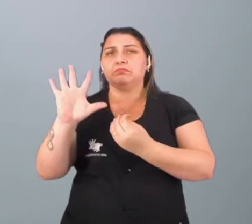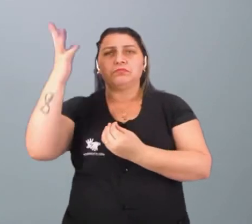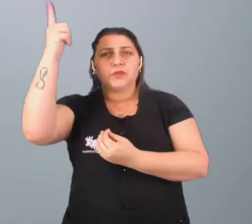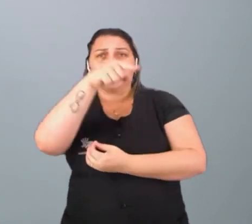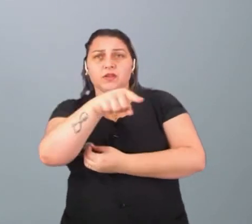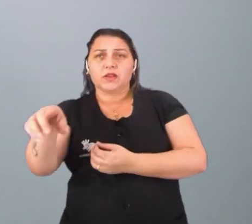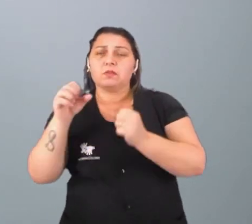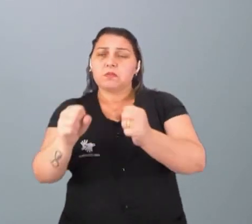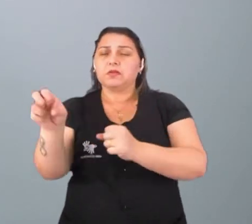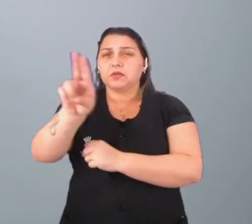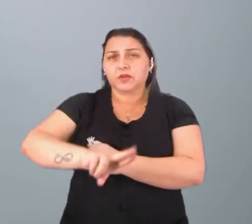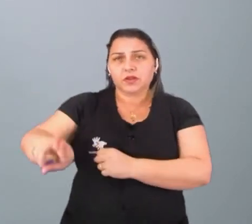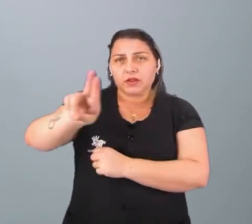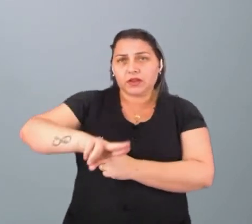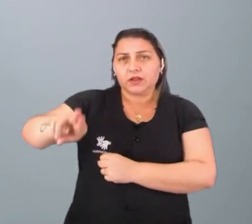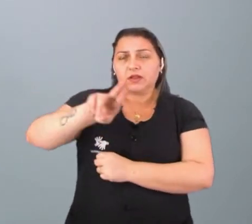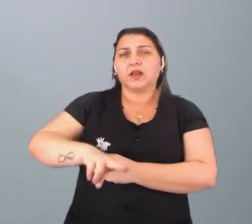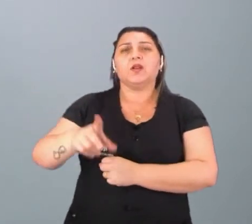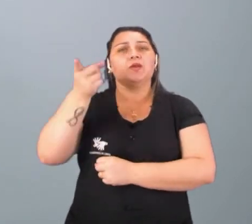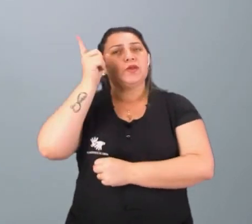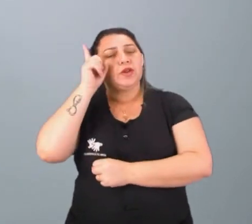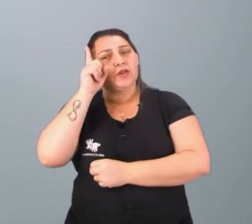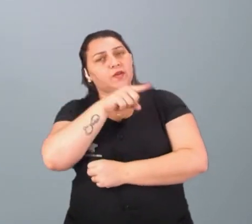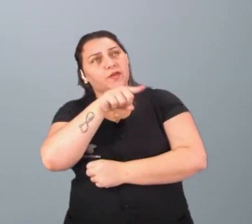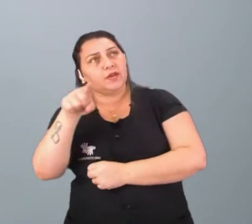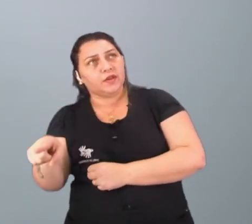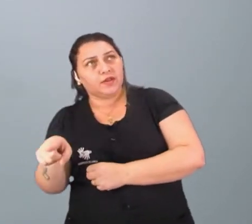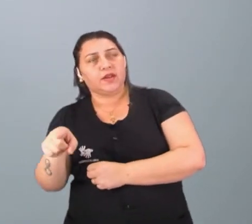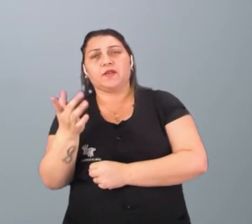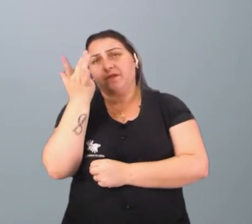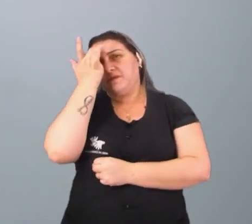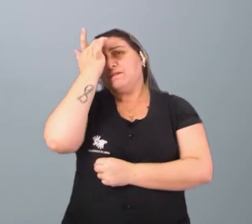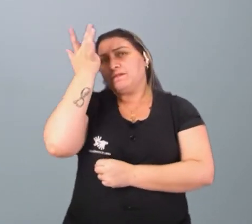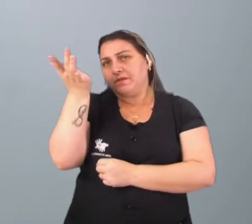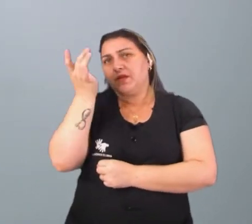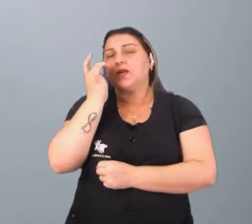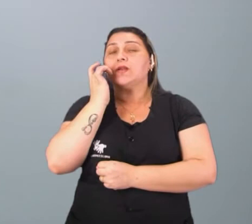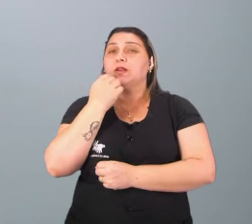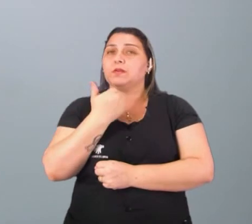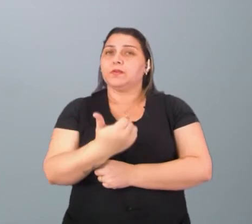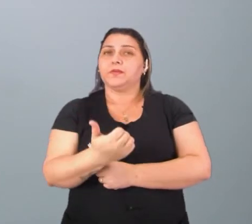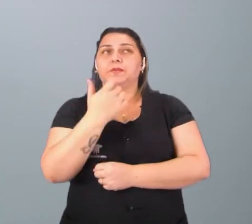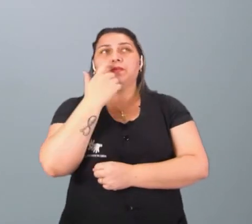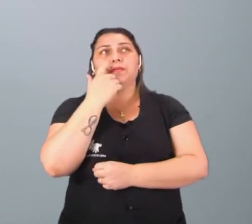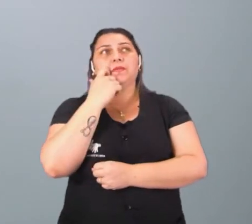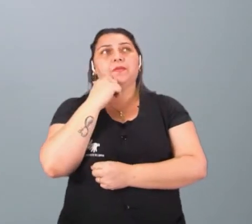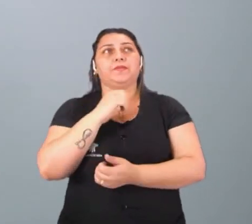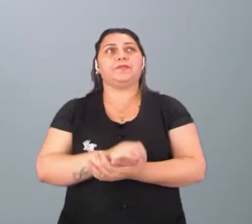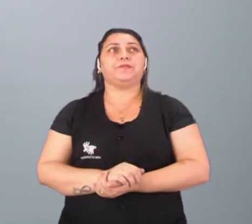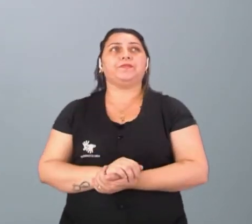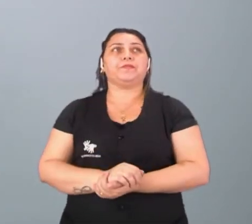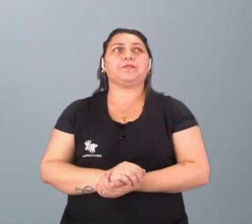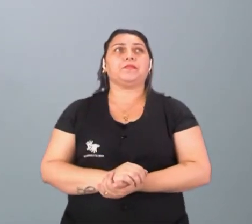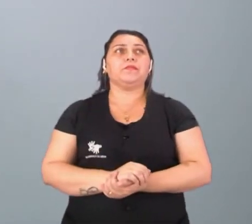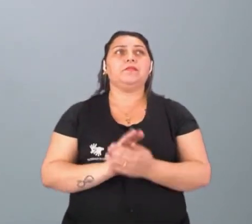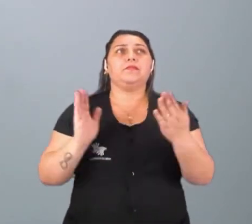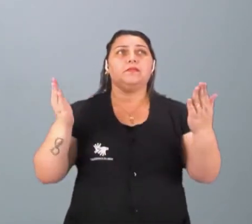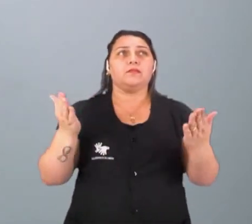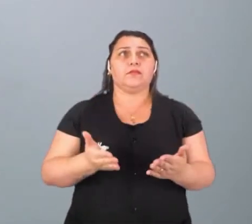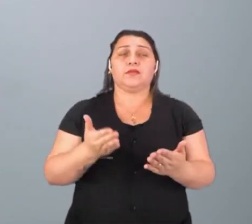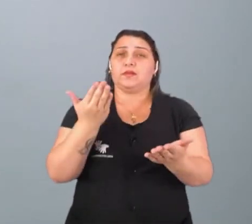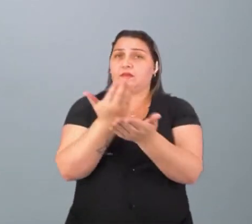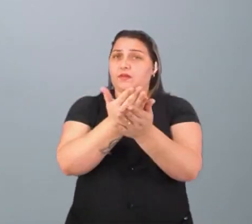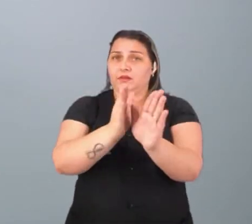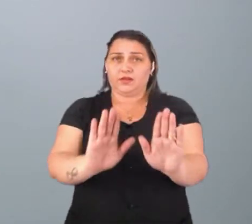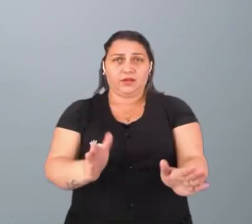e vocês podem utilizar isso no dia a dia de vocês com bastante facilidade tá bom ou aqui agora